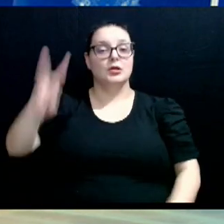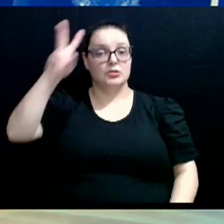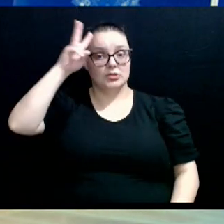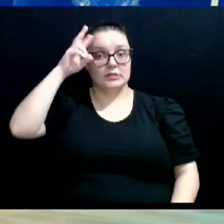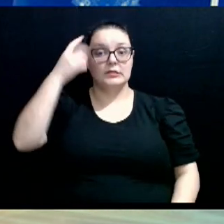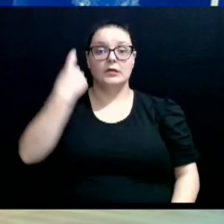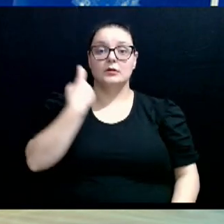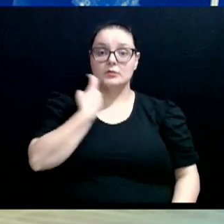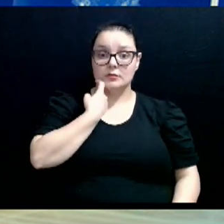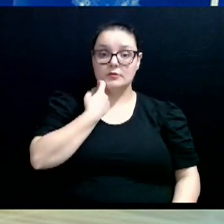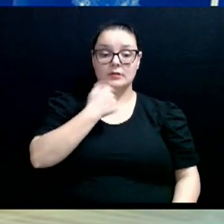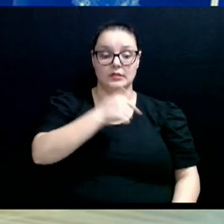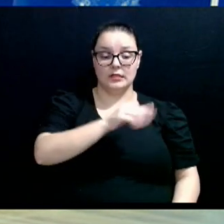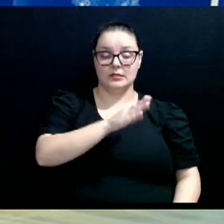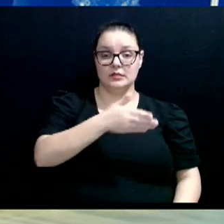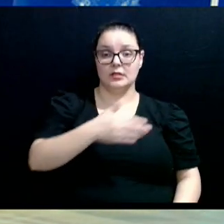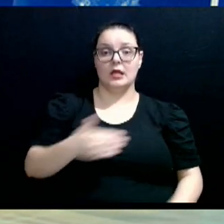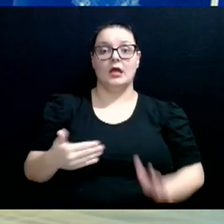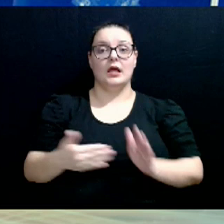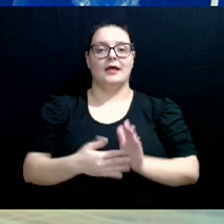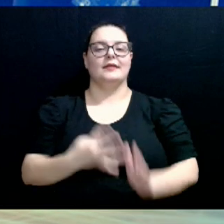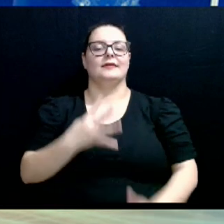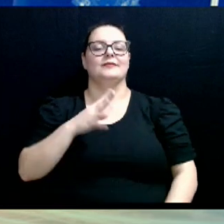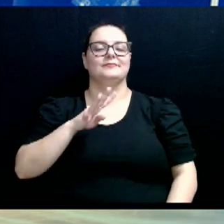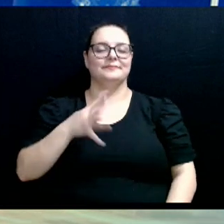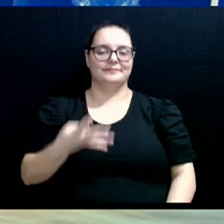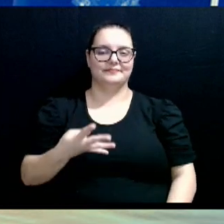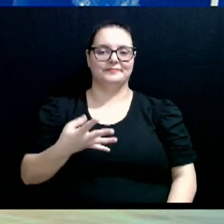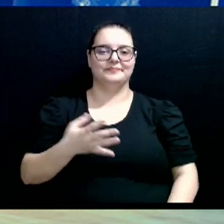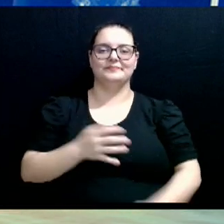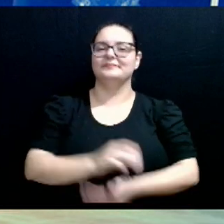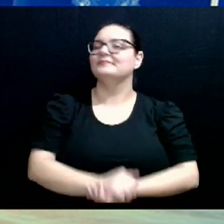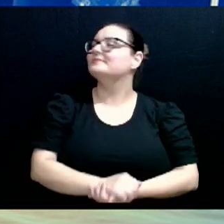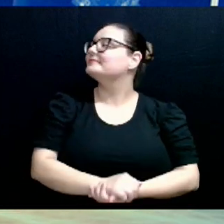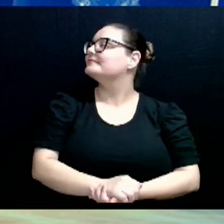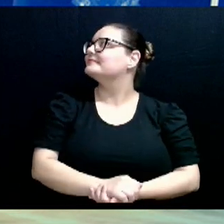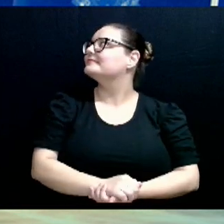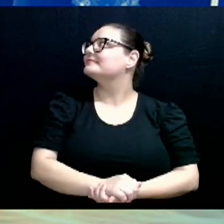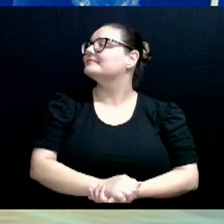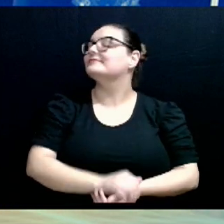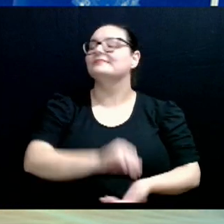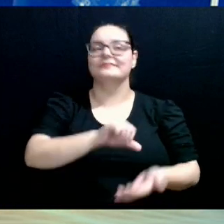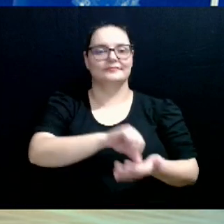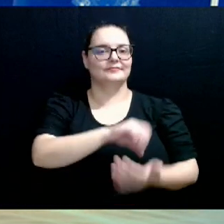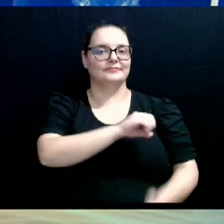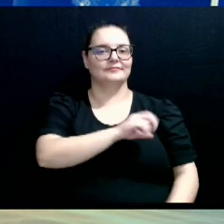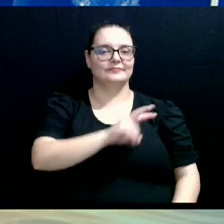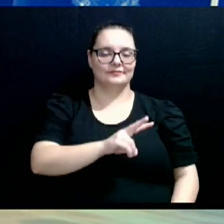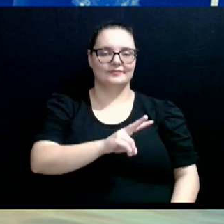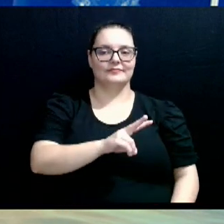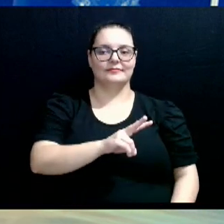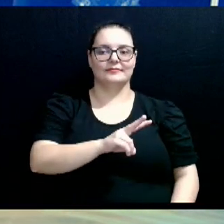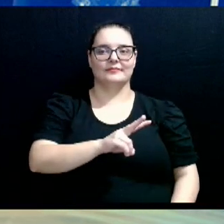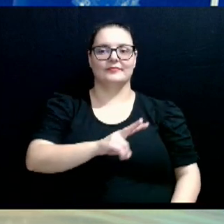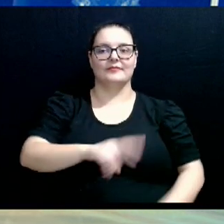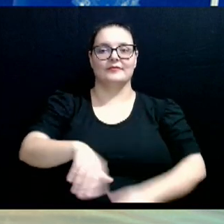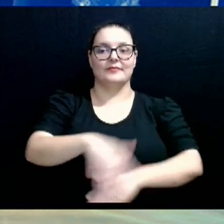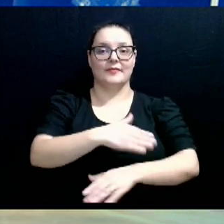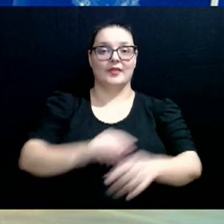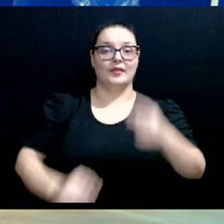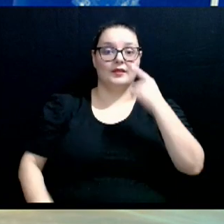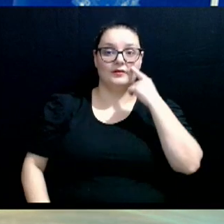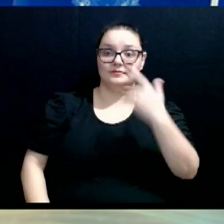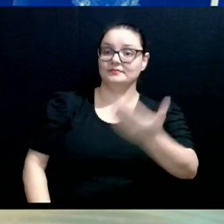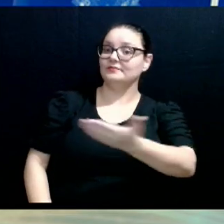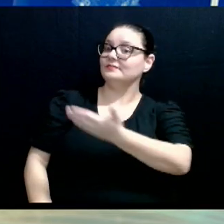das 7h30 da manhã às 4h30 da tarde. A unidade do Ouro Verde fica na Rua Armando Frederico Renganeschi,